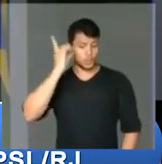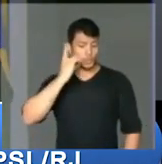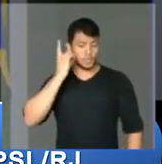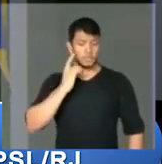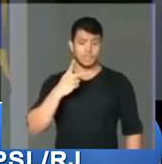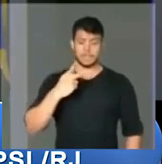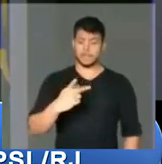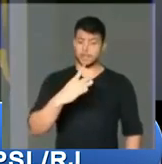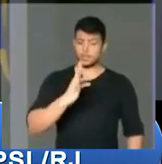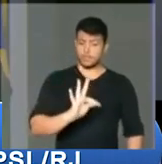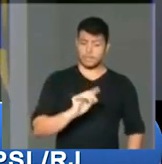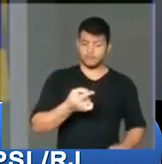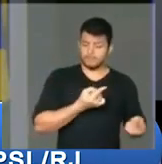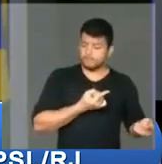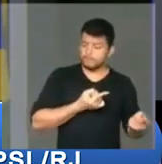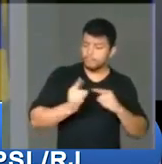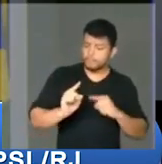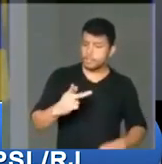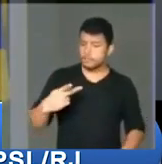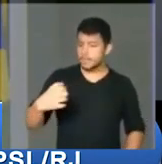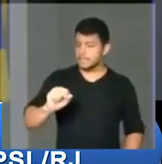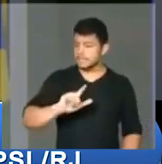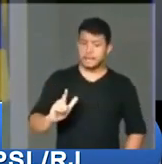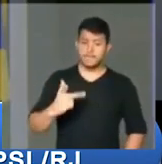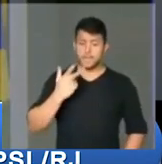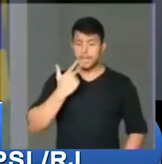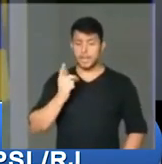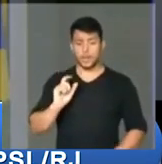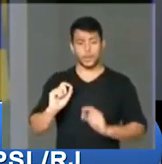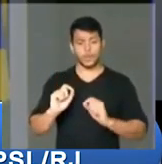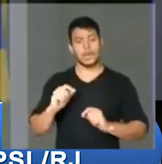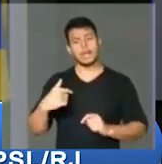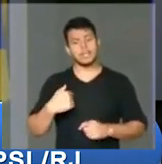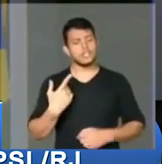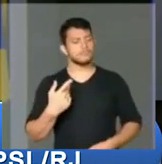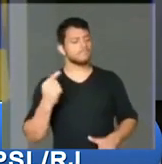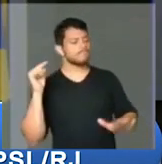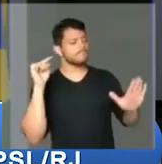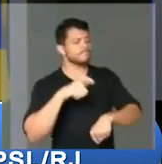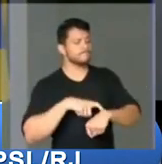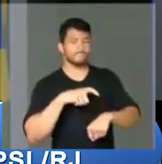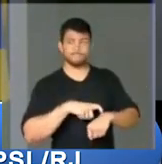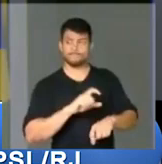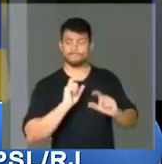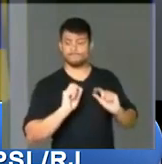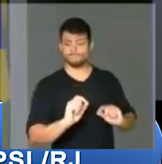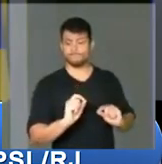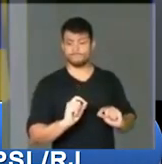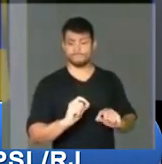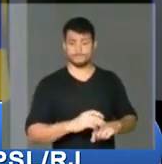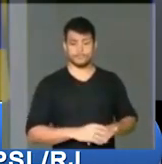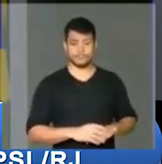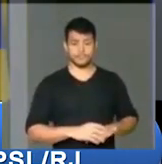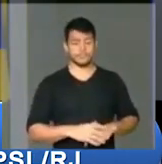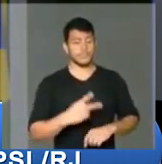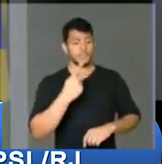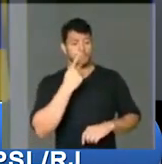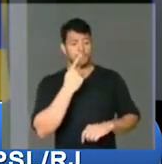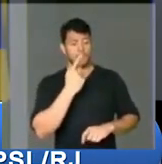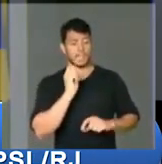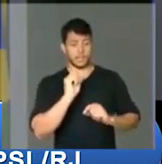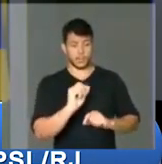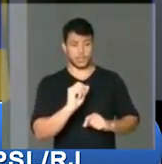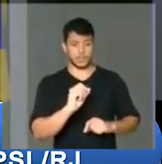atacando o PSL, chamando de laranjal, eu fiz uma retorção imediata, que o Código Penal prevê que